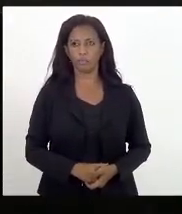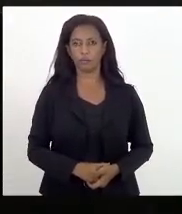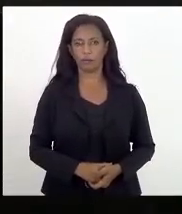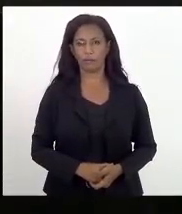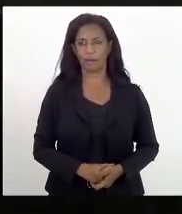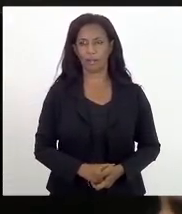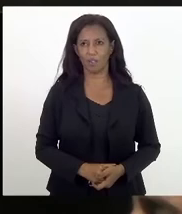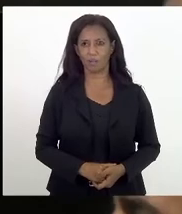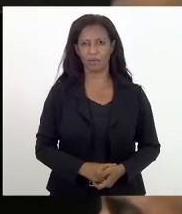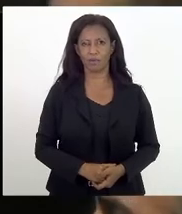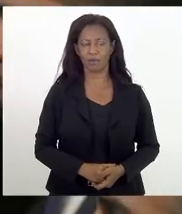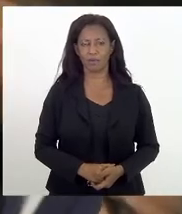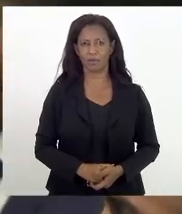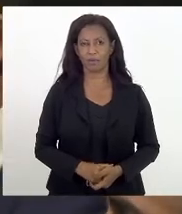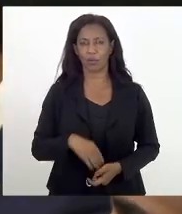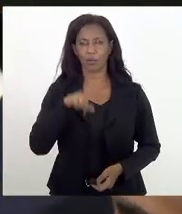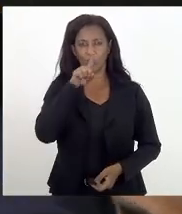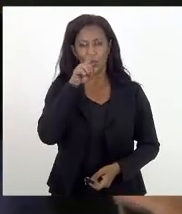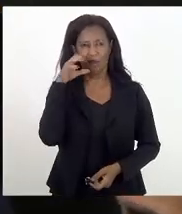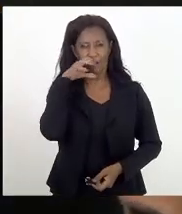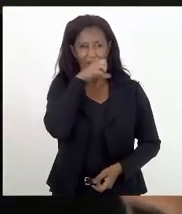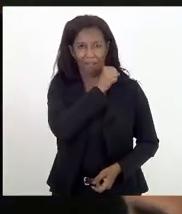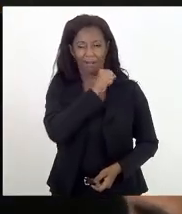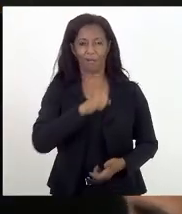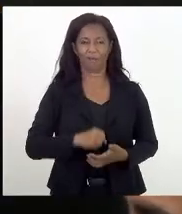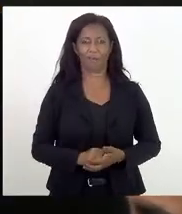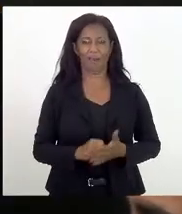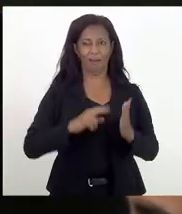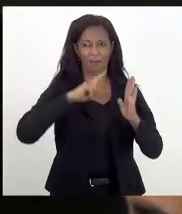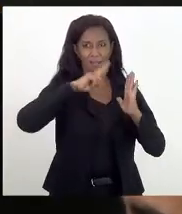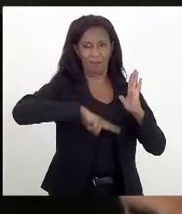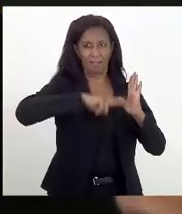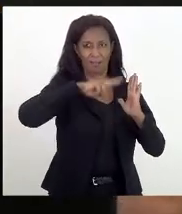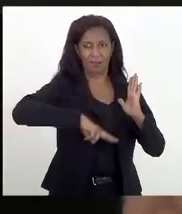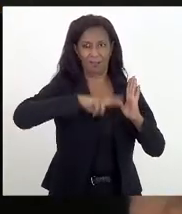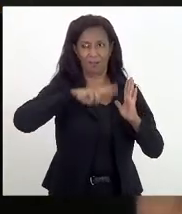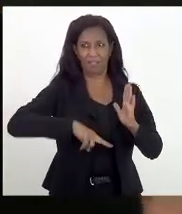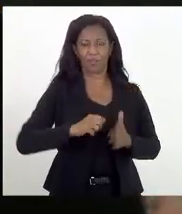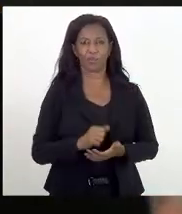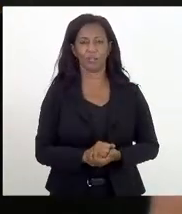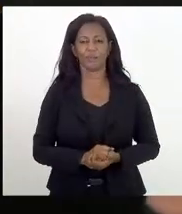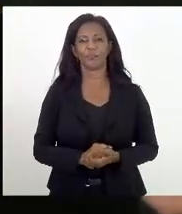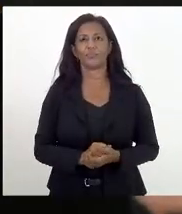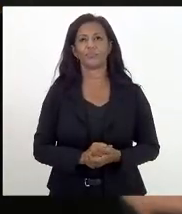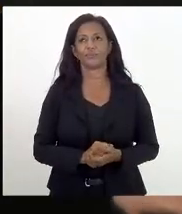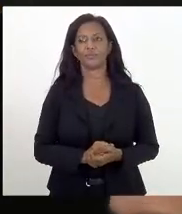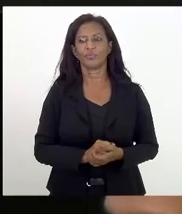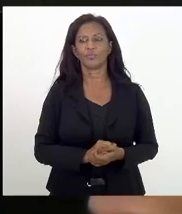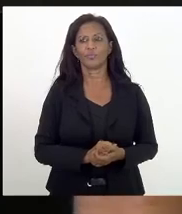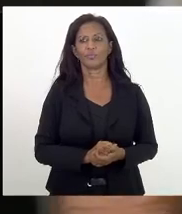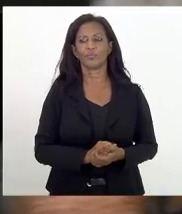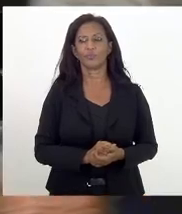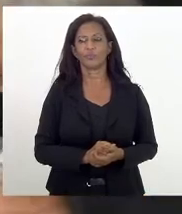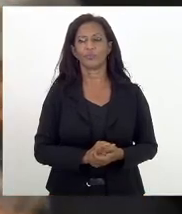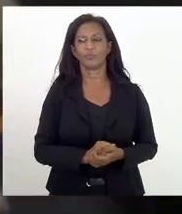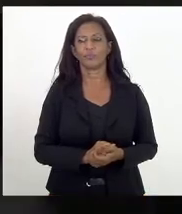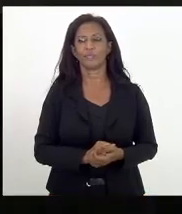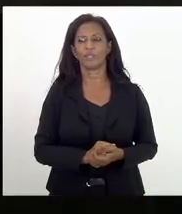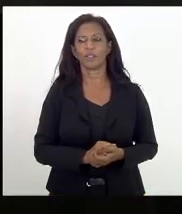sobre sua permissão rapidamente encerrando é porque a leitura mas